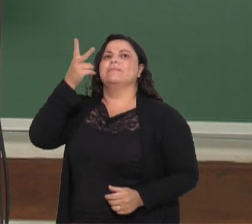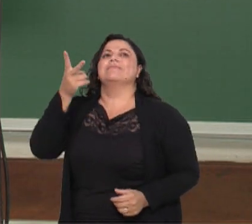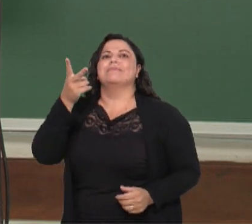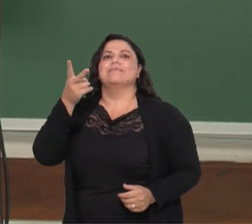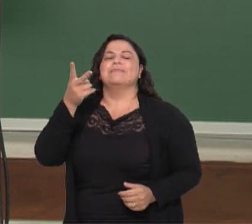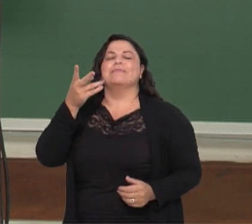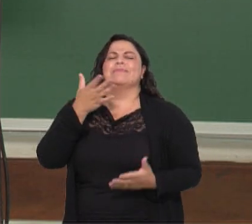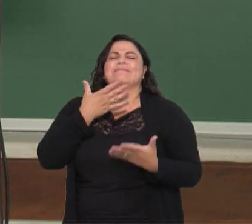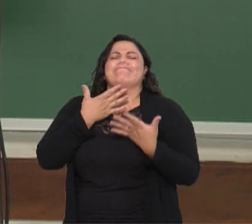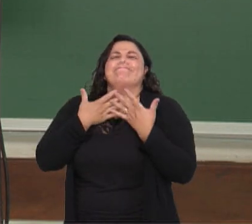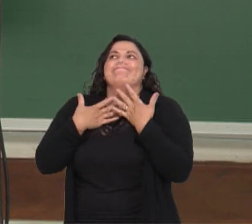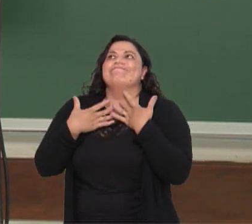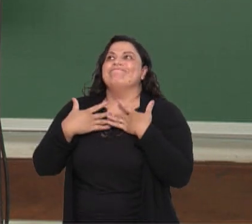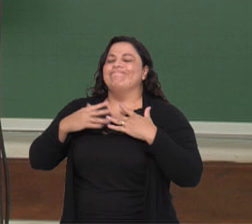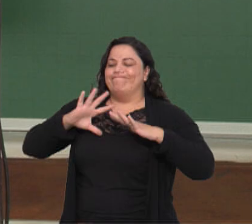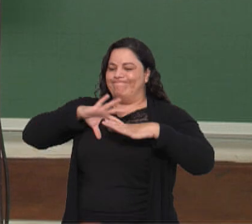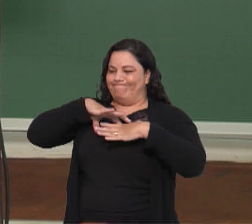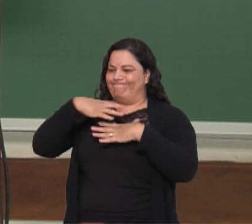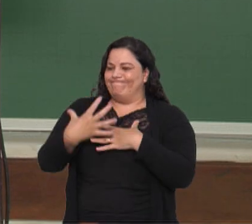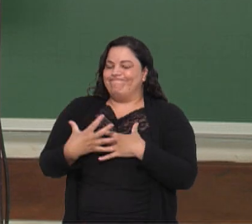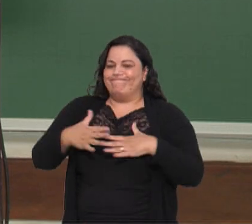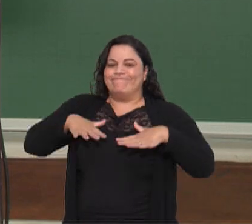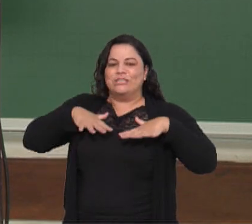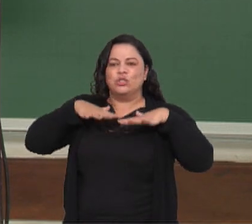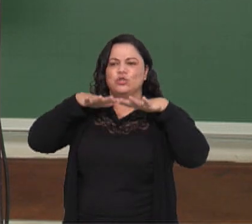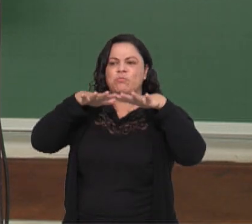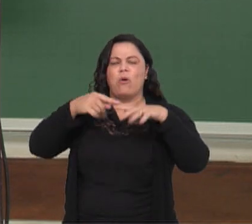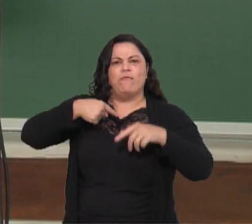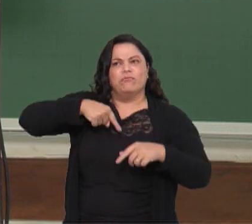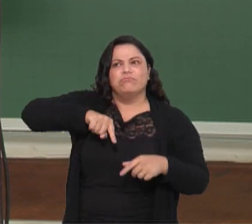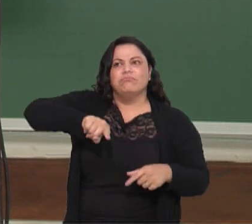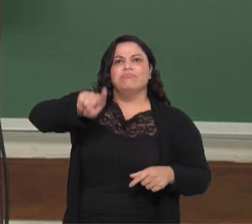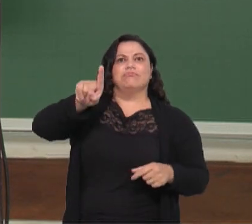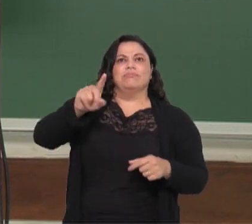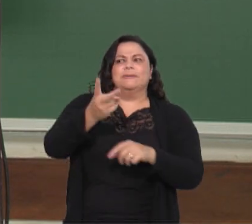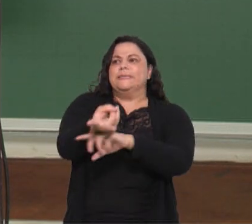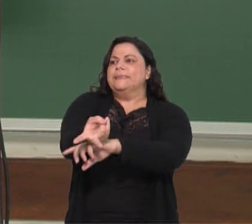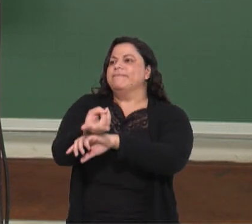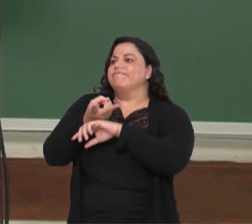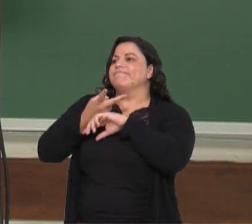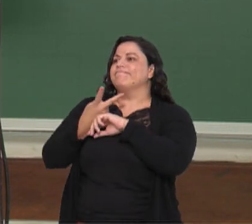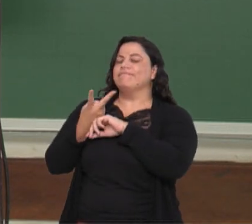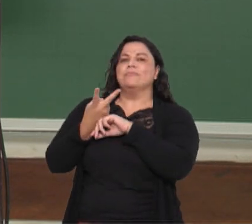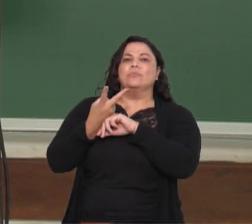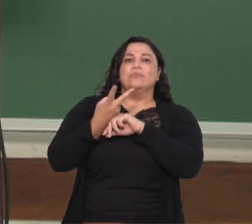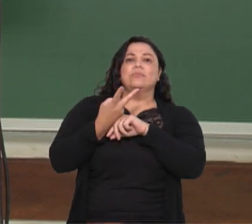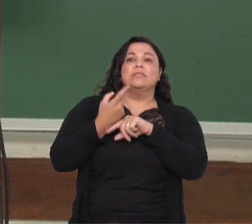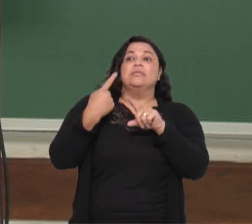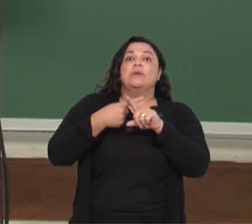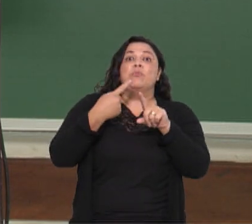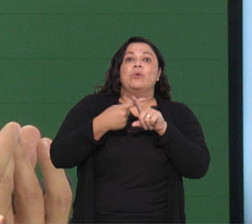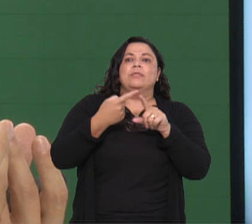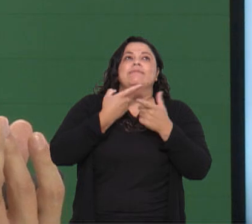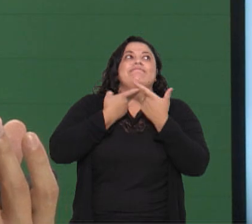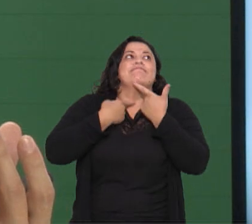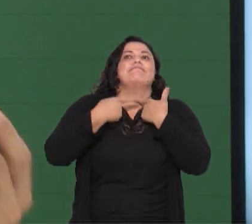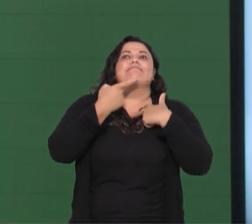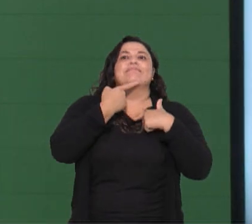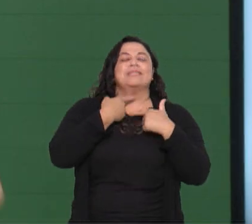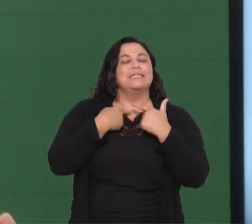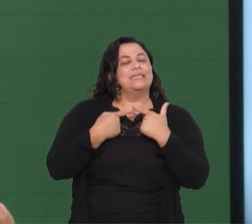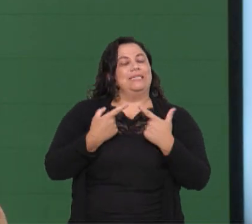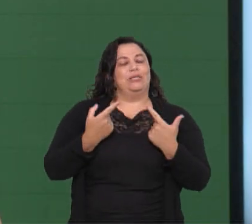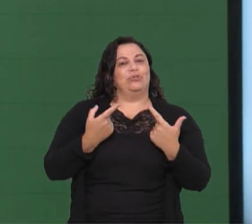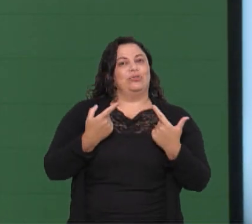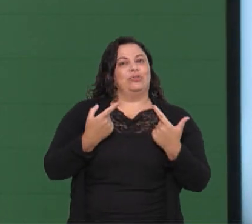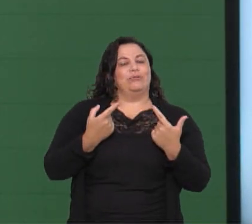potência. Seria, né, aquilo que te move. Você, né, busca algo por justamente desejar aquilo. E